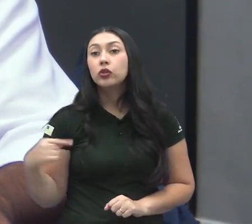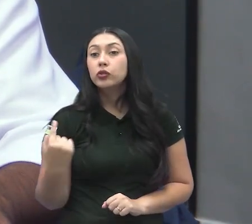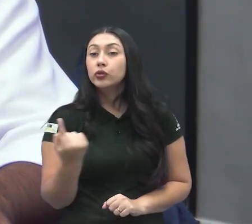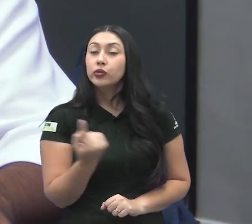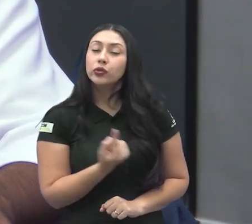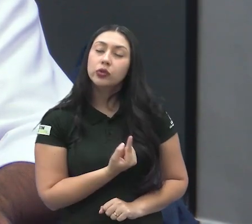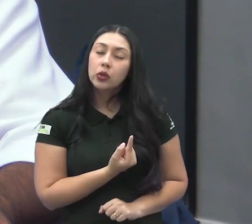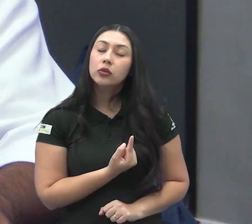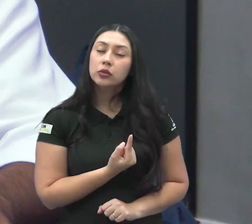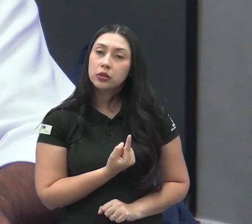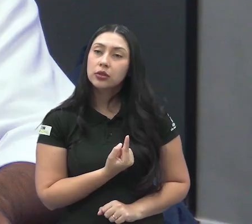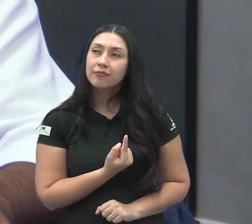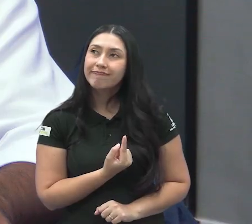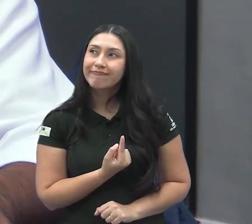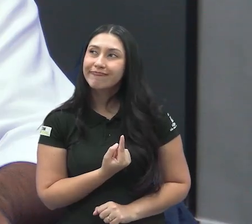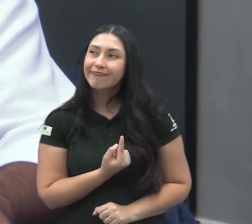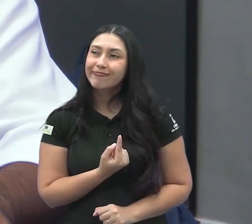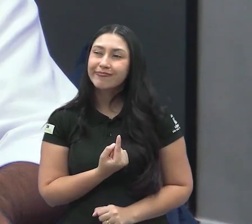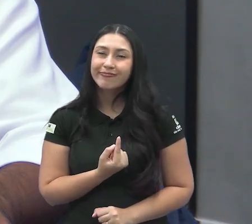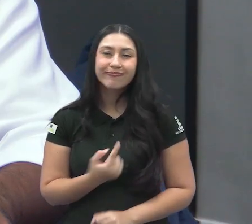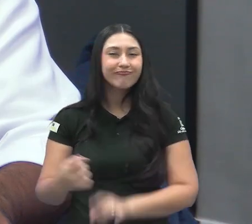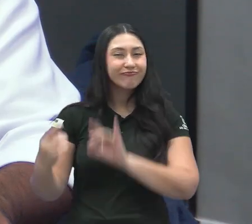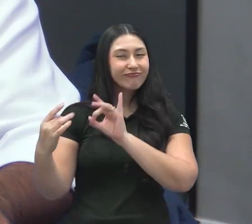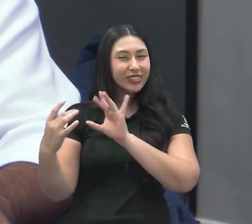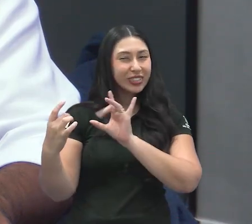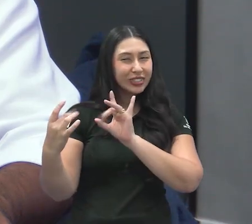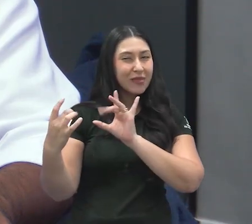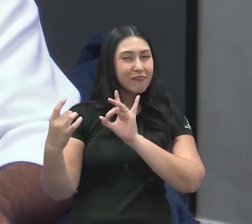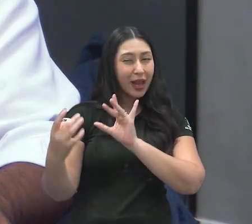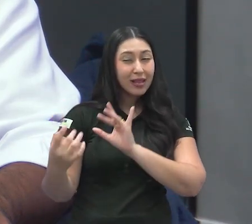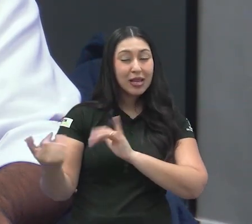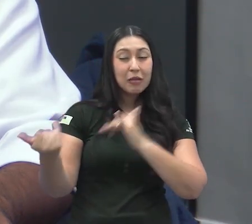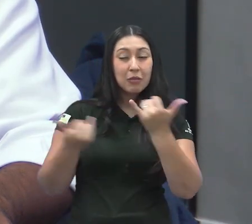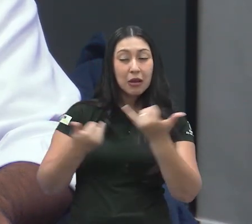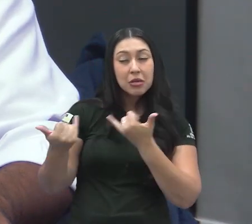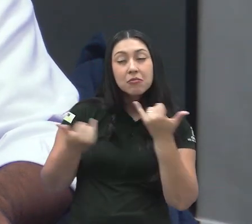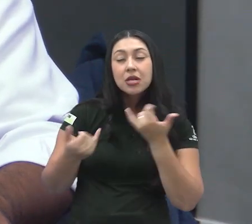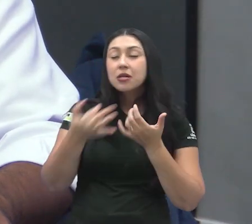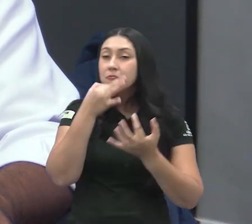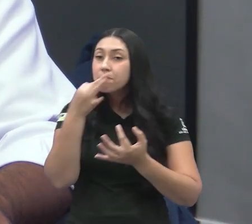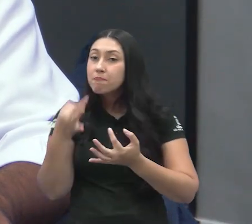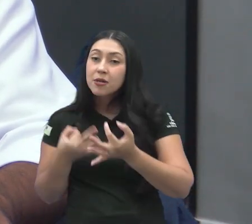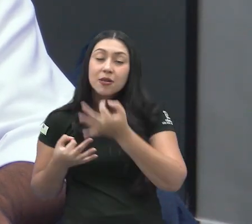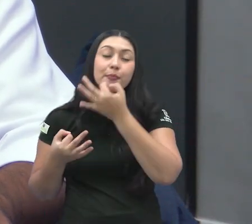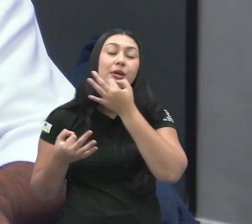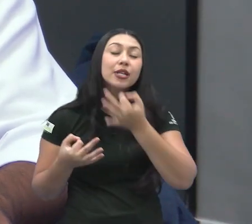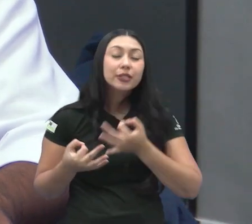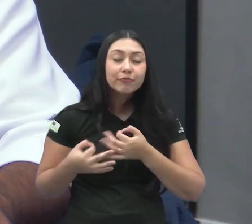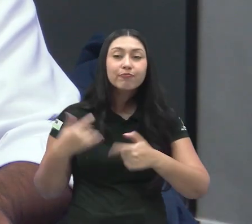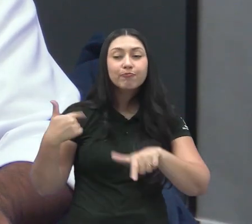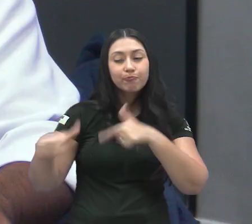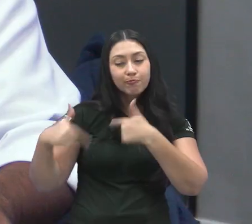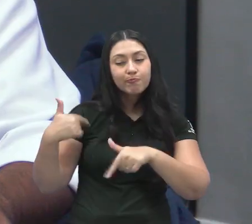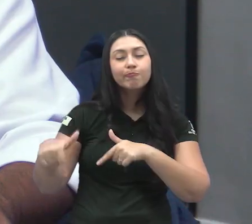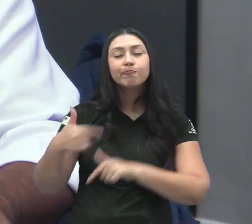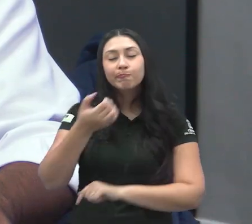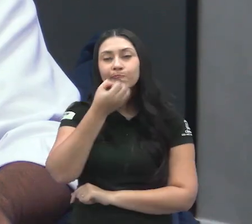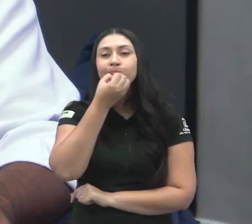pôde ter assim esse retorno das pessoas que aquilo que nós estamos fazendo